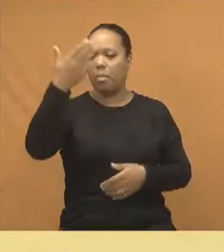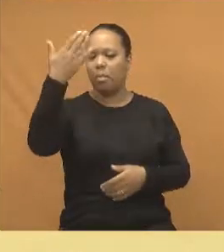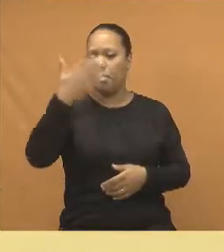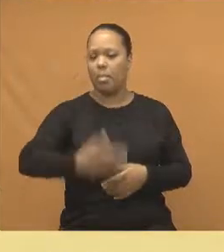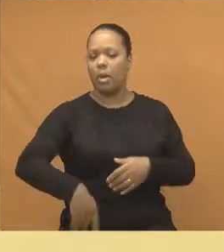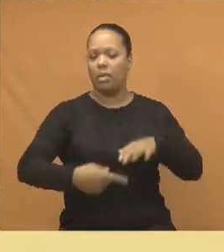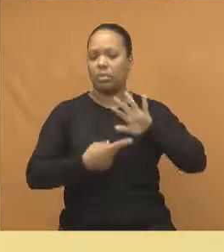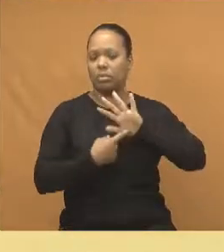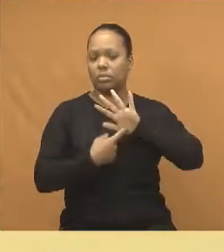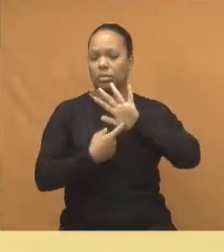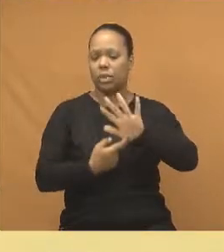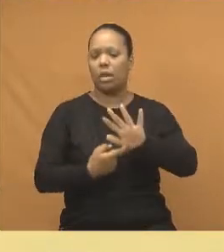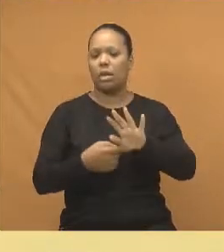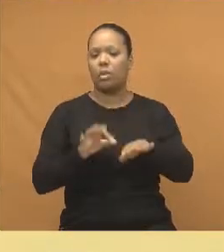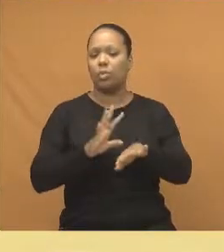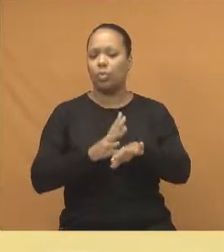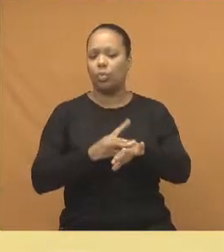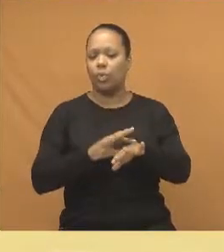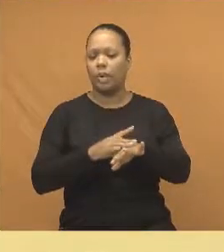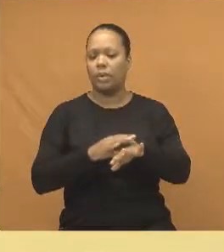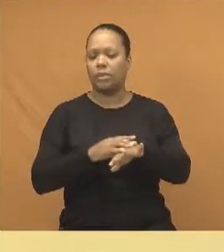tal patologia.